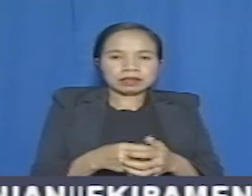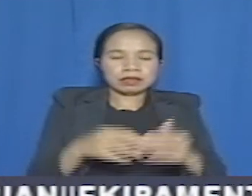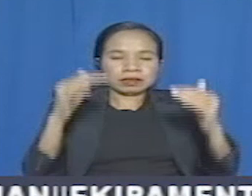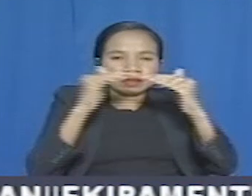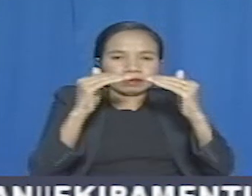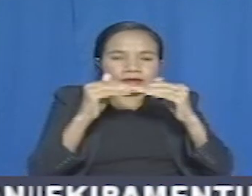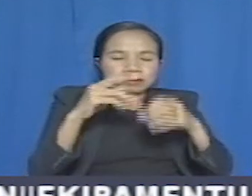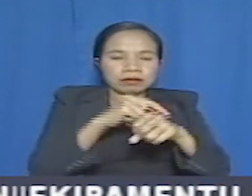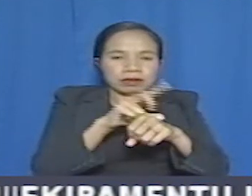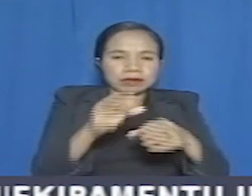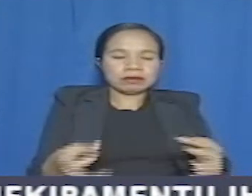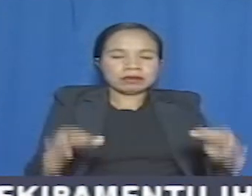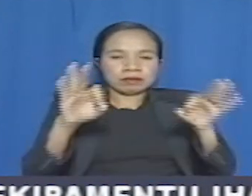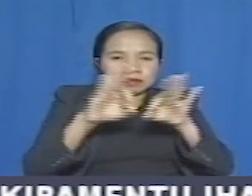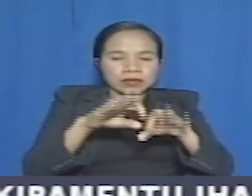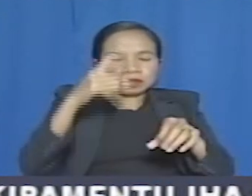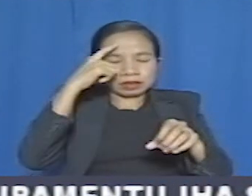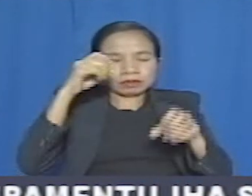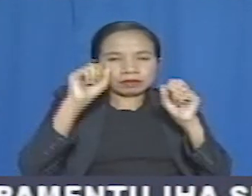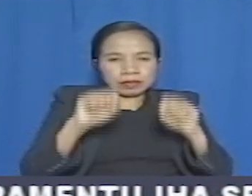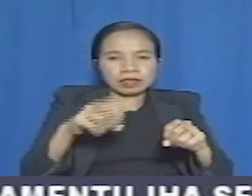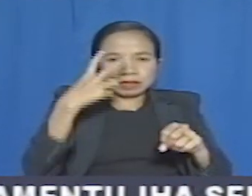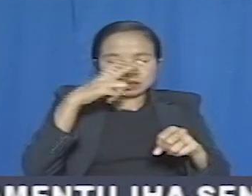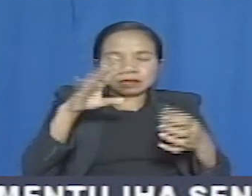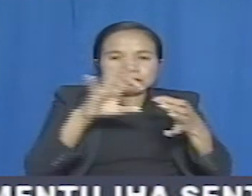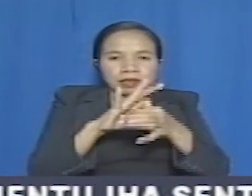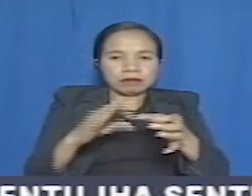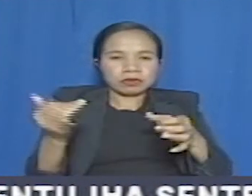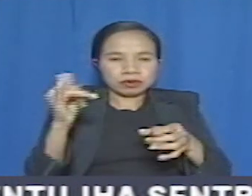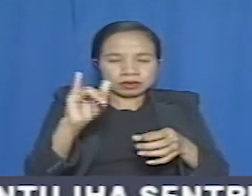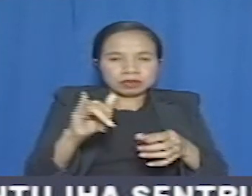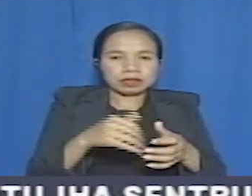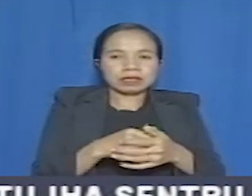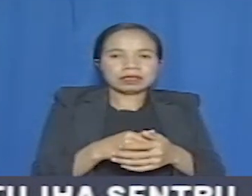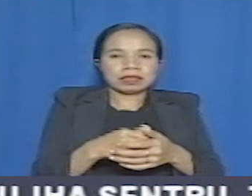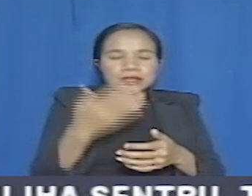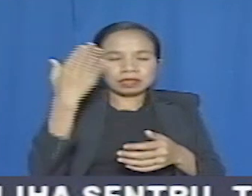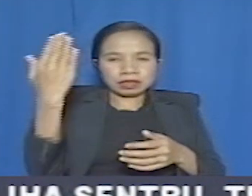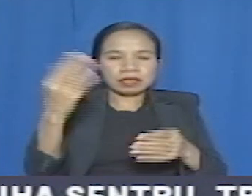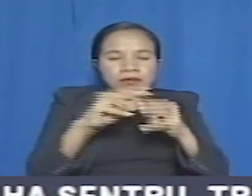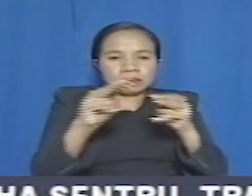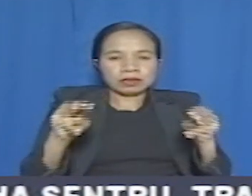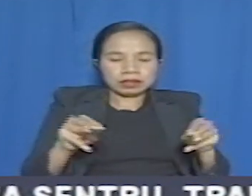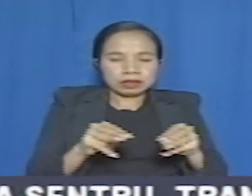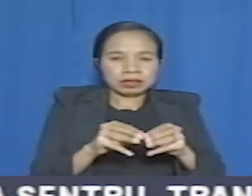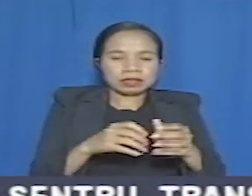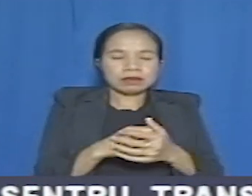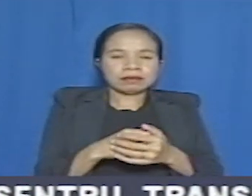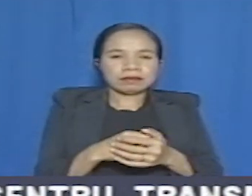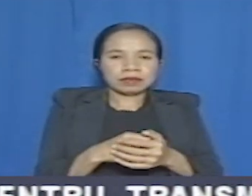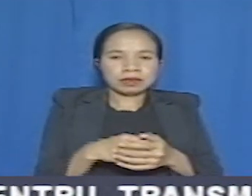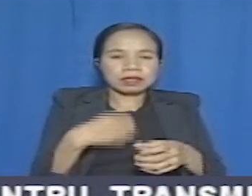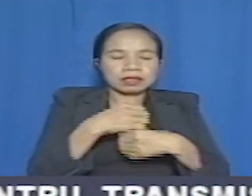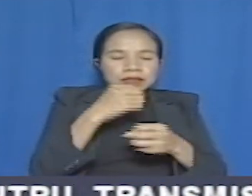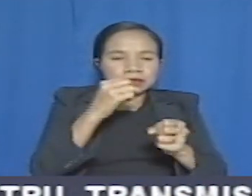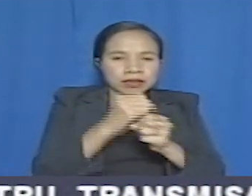Congresso Nacional não é importante, também bele controla membros Sira e a base. Então, a conferência é a forma de cultura.